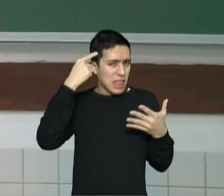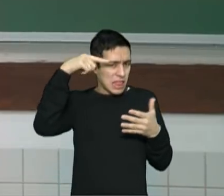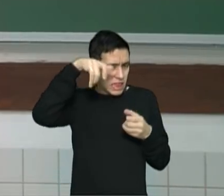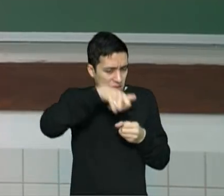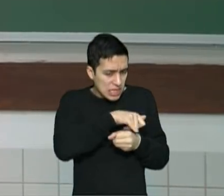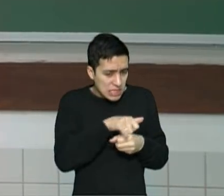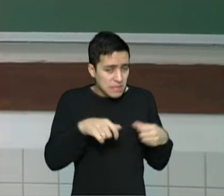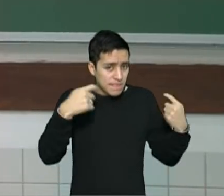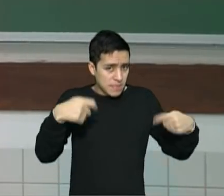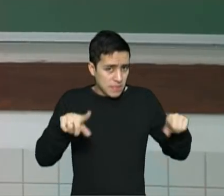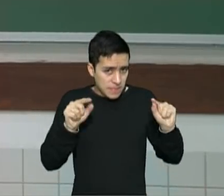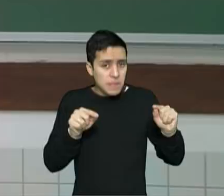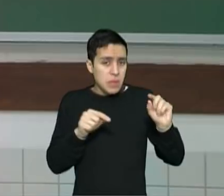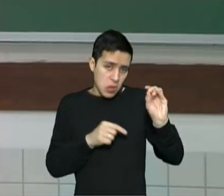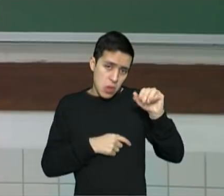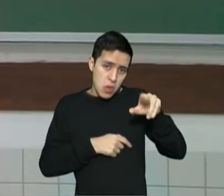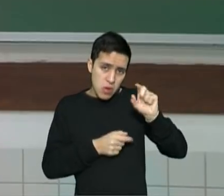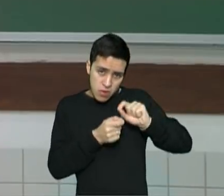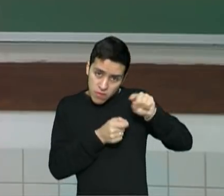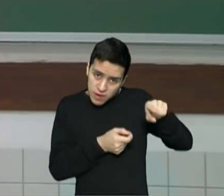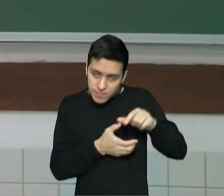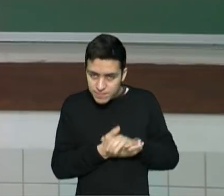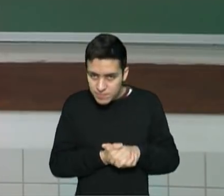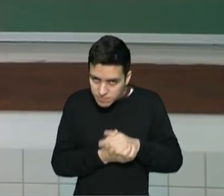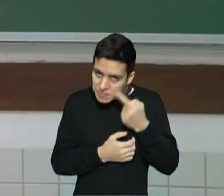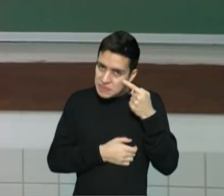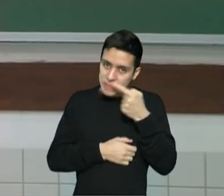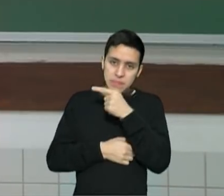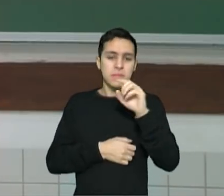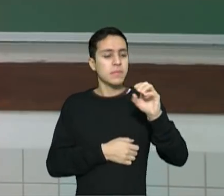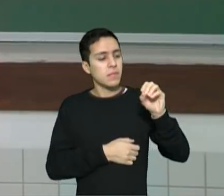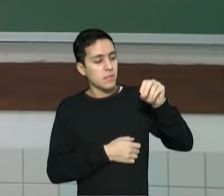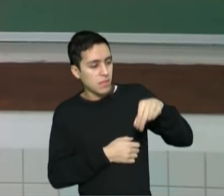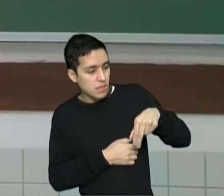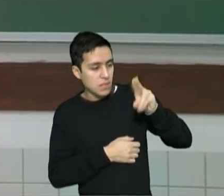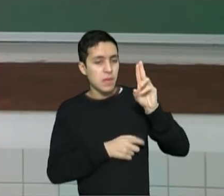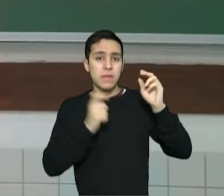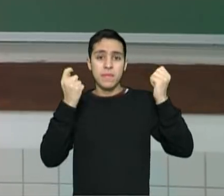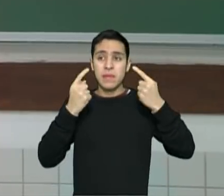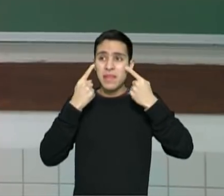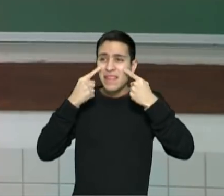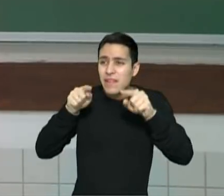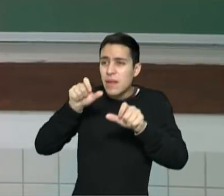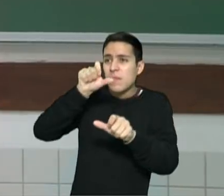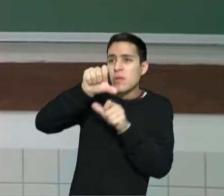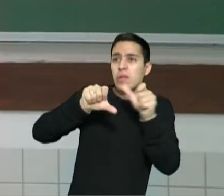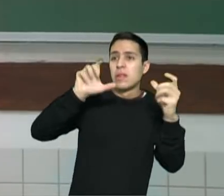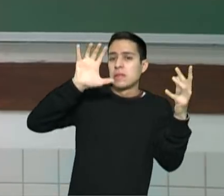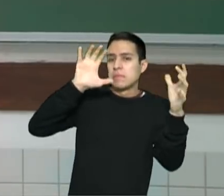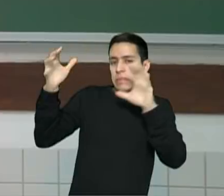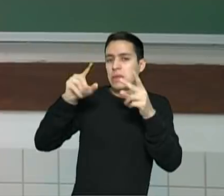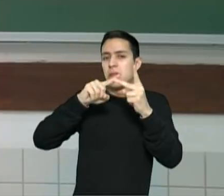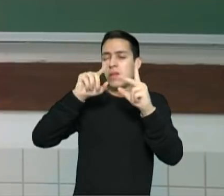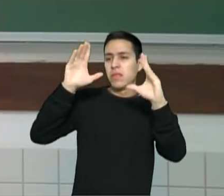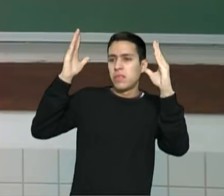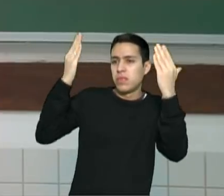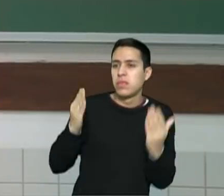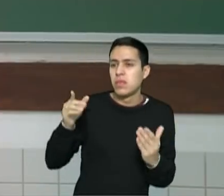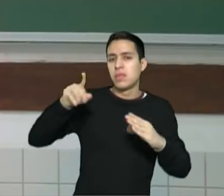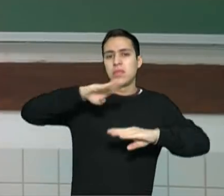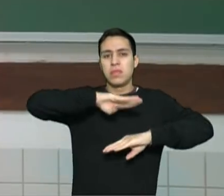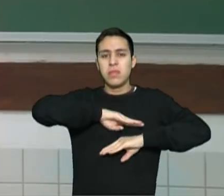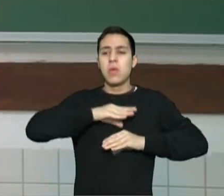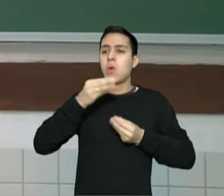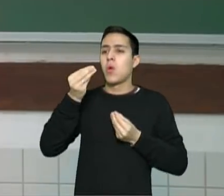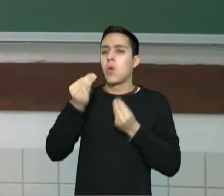fazem necessárias? Então, a gente observa que a ONU tem que observar as mudanças climáticas, fazer análise da situação, ver